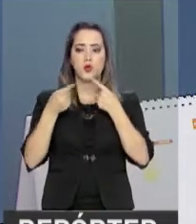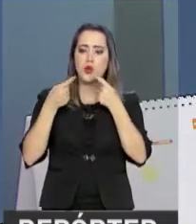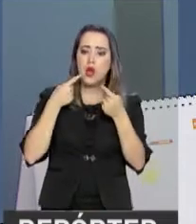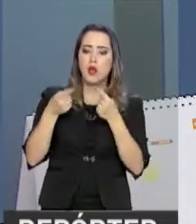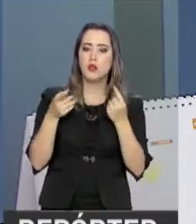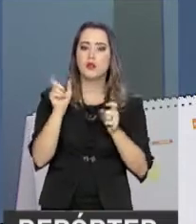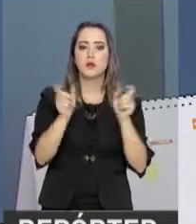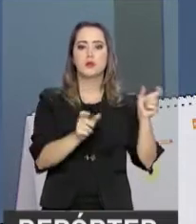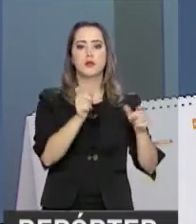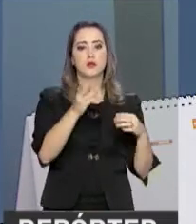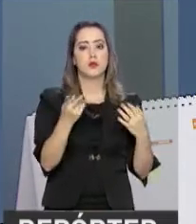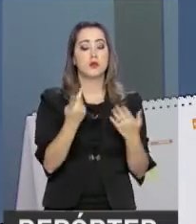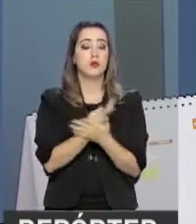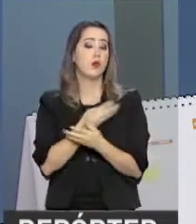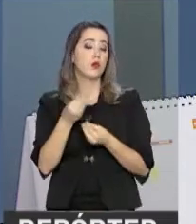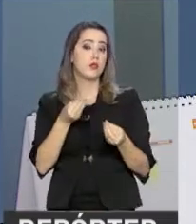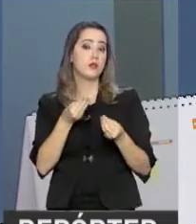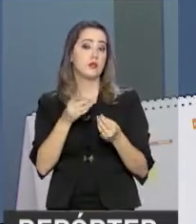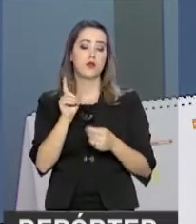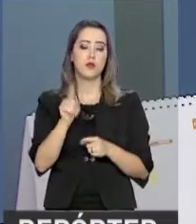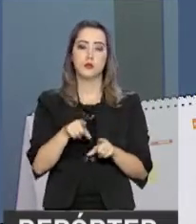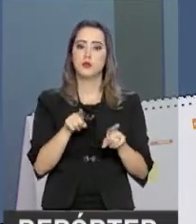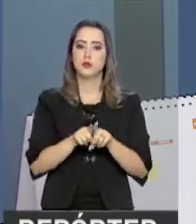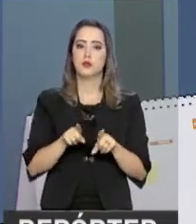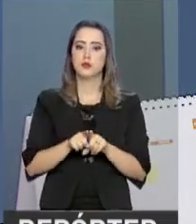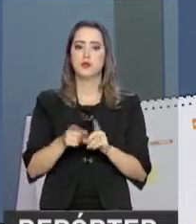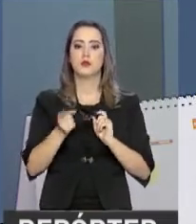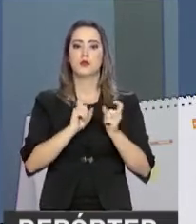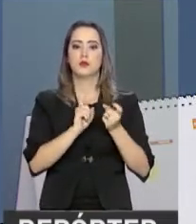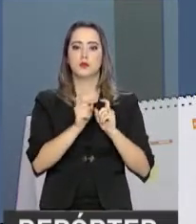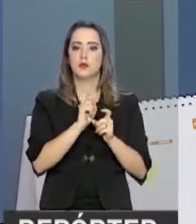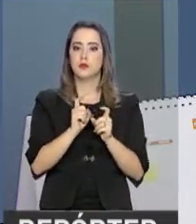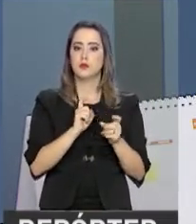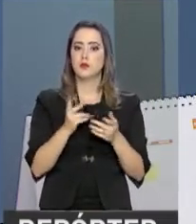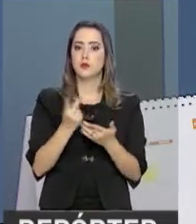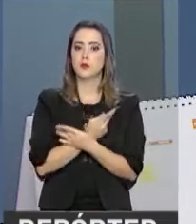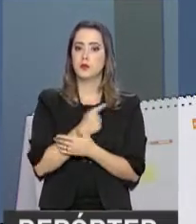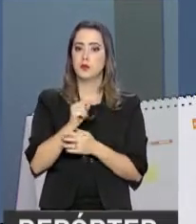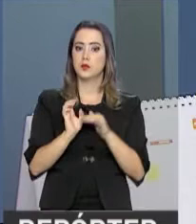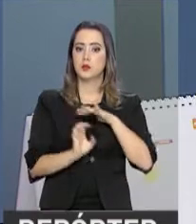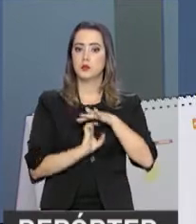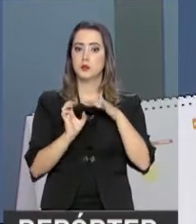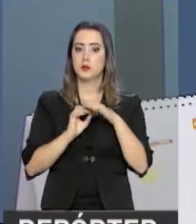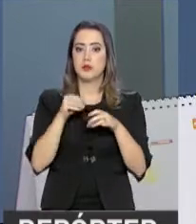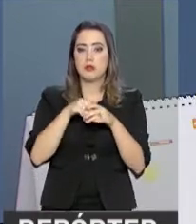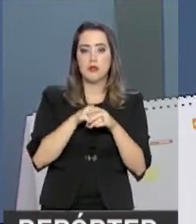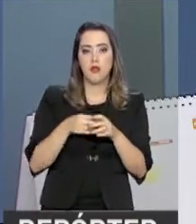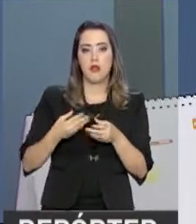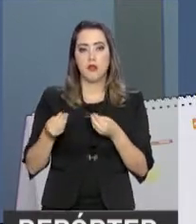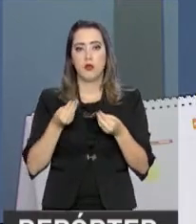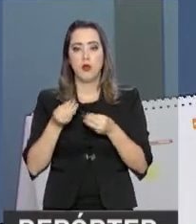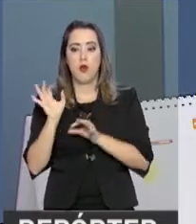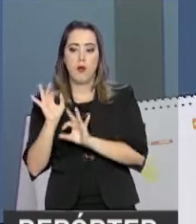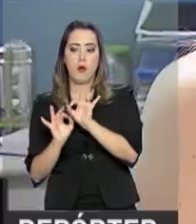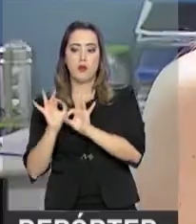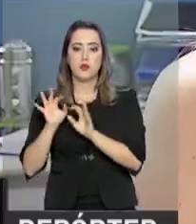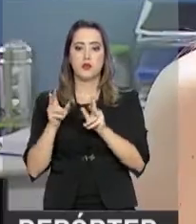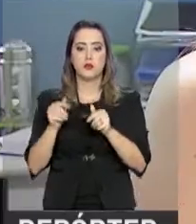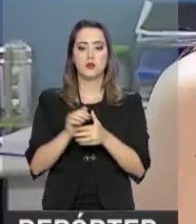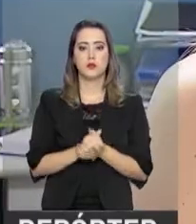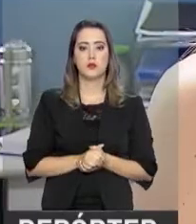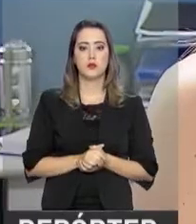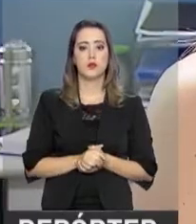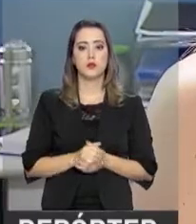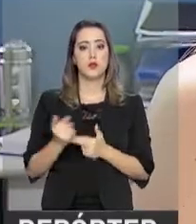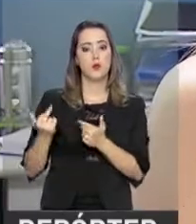as pessoas, como é que é. Também a parte de administrativa, como é que funciona uma empresa, como é que eles têm que organizar tudo. E